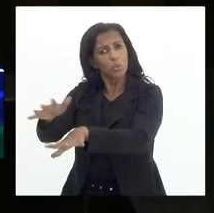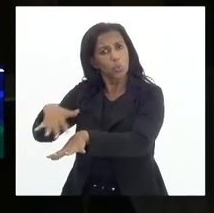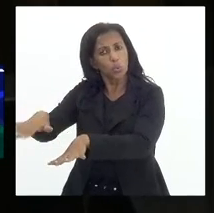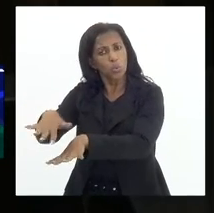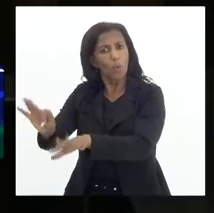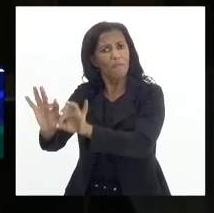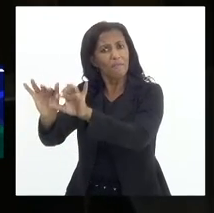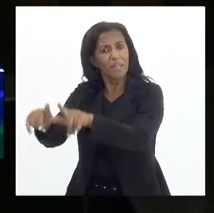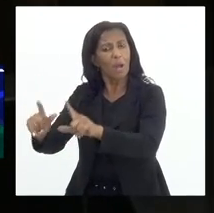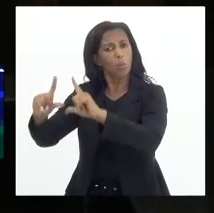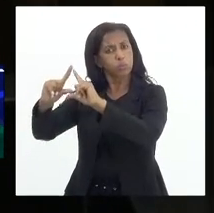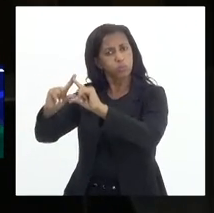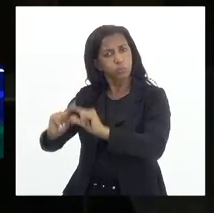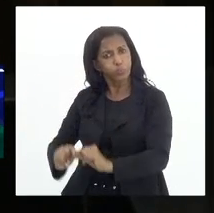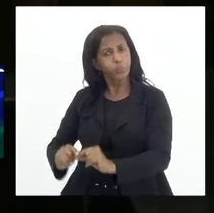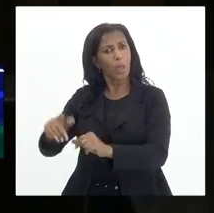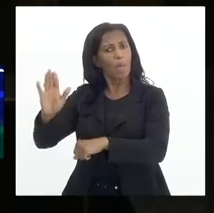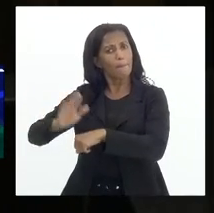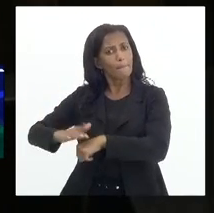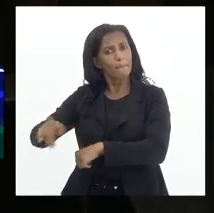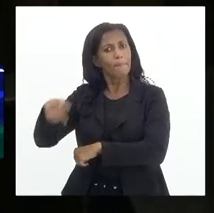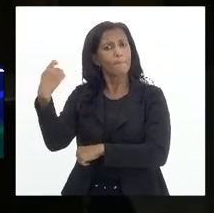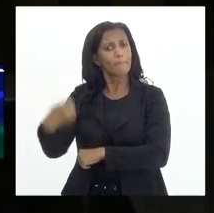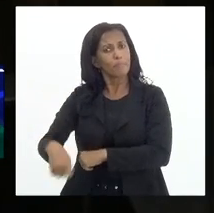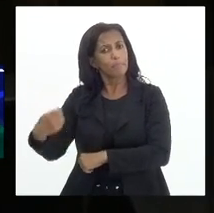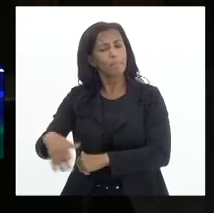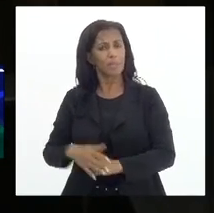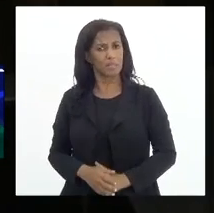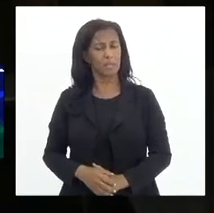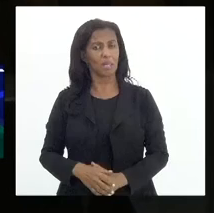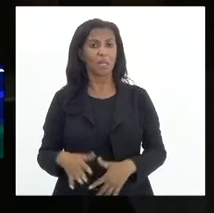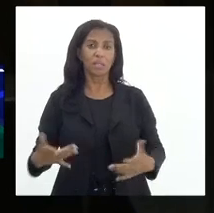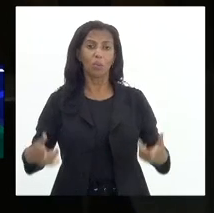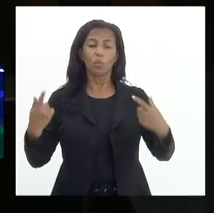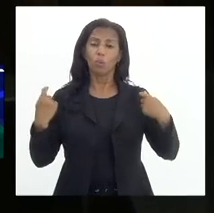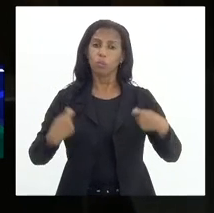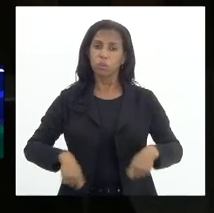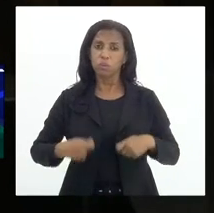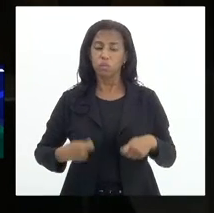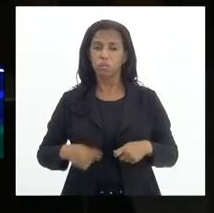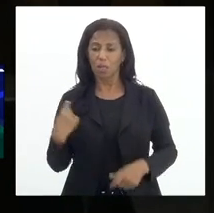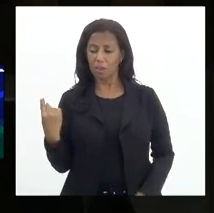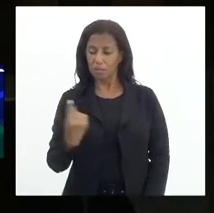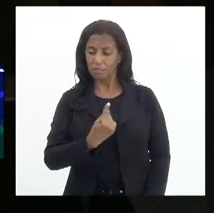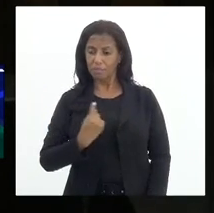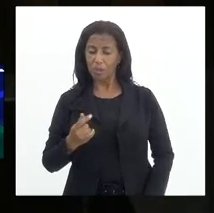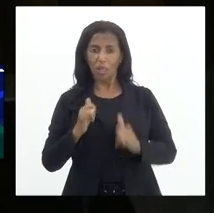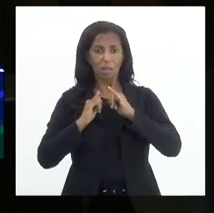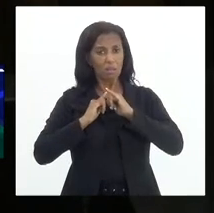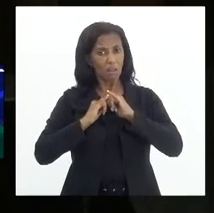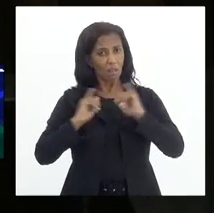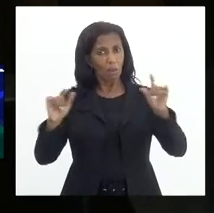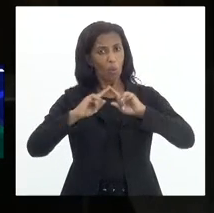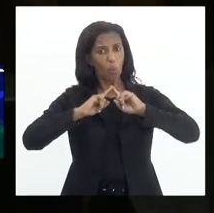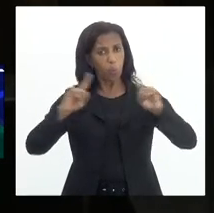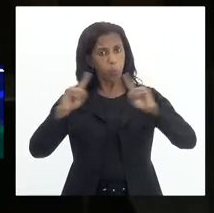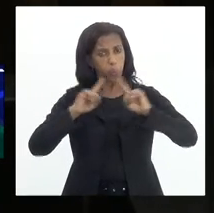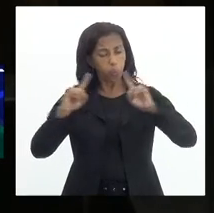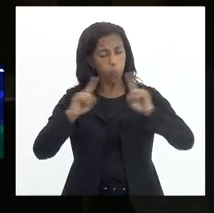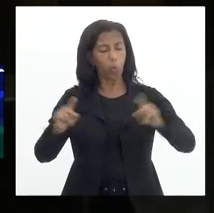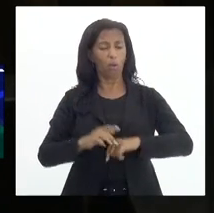cidadão final, que é o consumidor. Então, é necessário que a gente denuncie essas